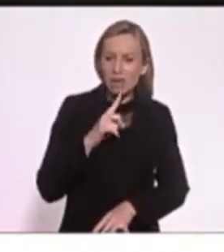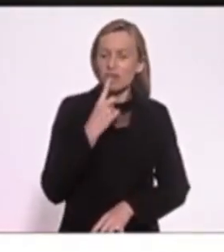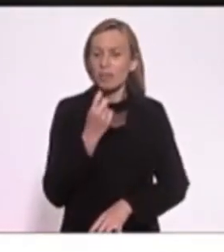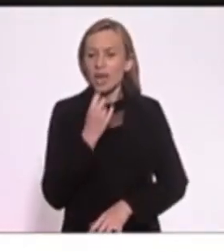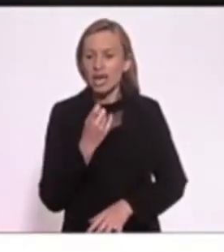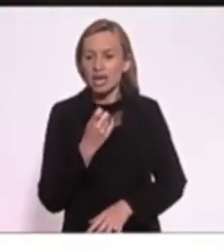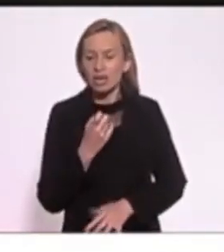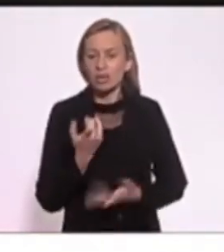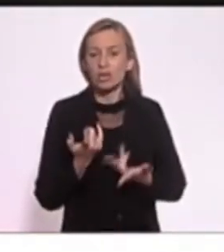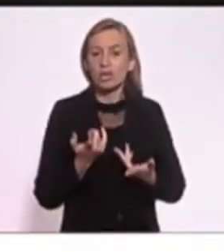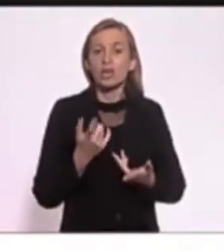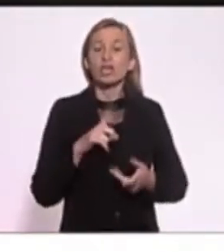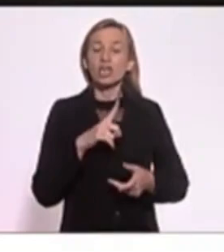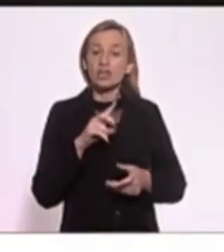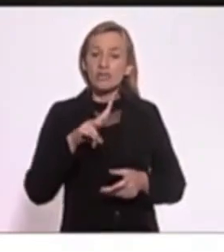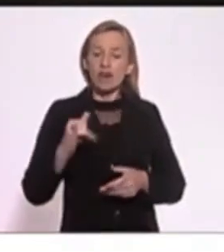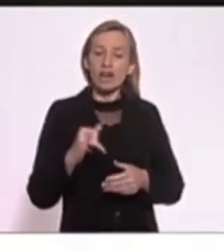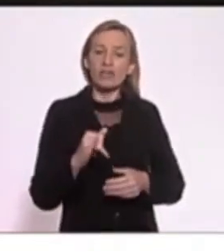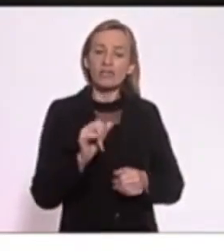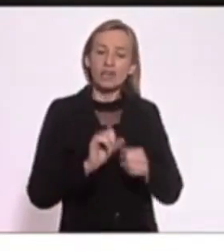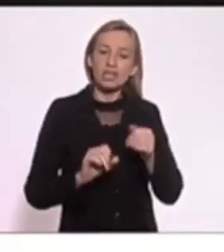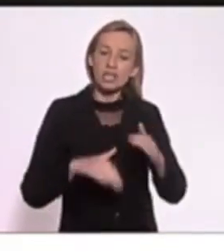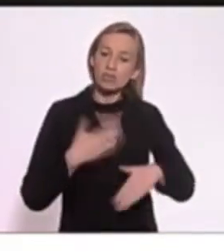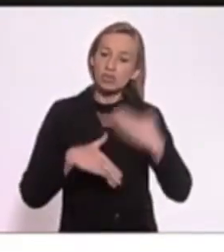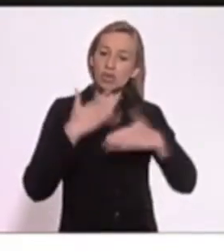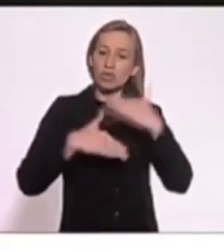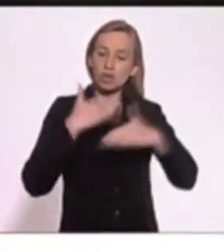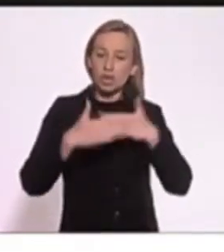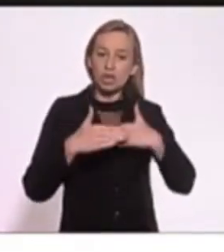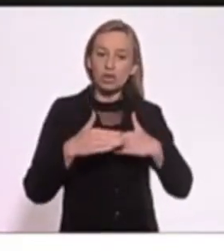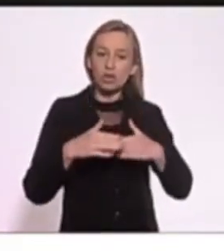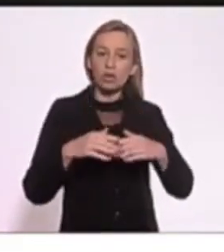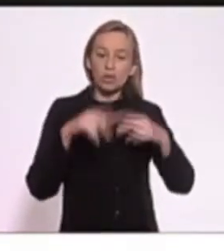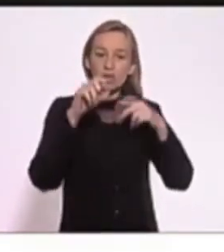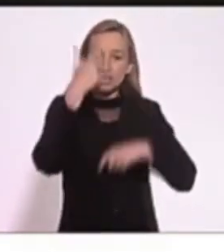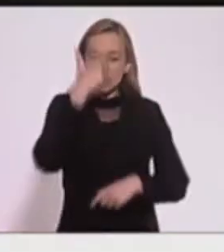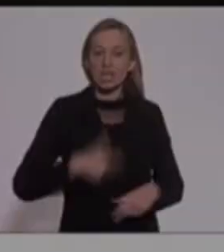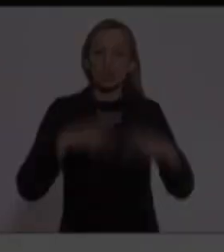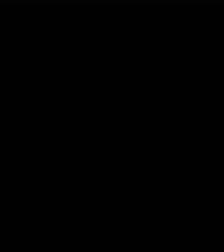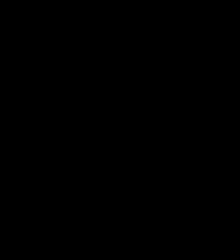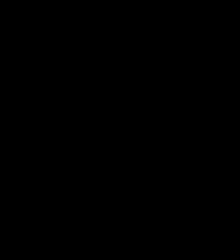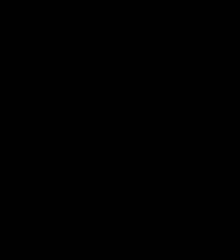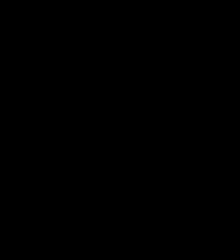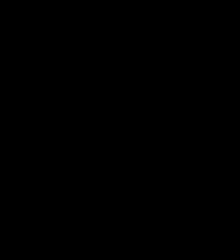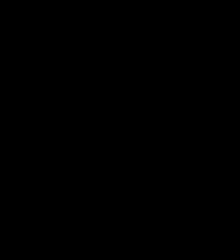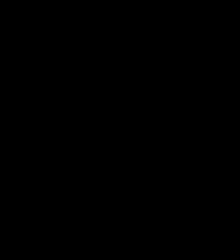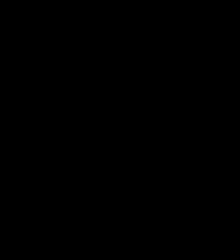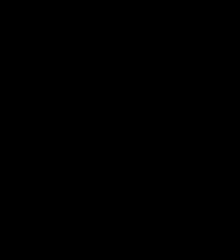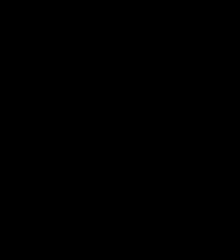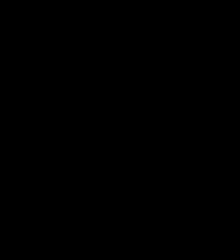isso que vai nos fazer crescer como humanidade. Muito obrigado.